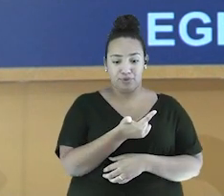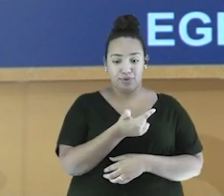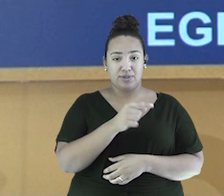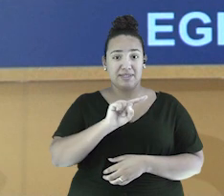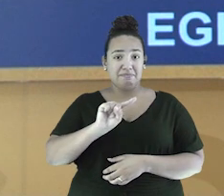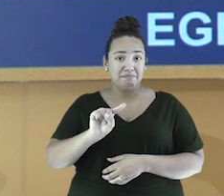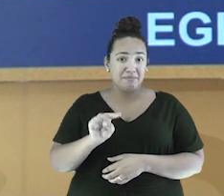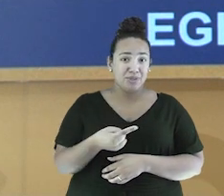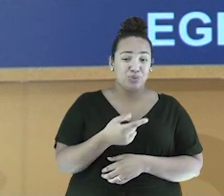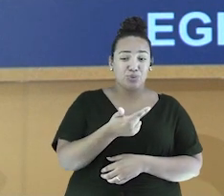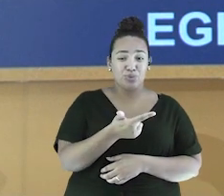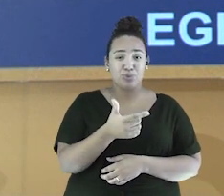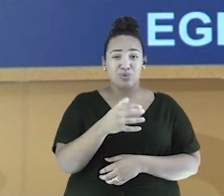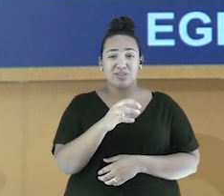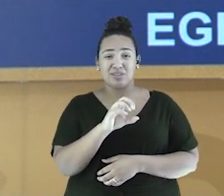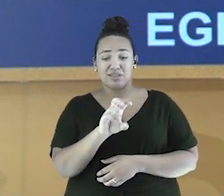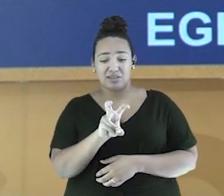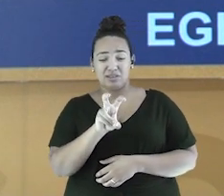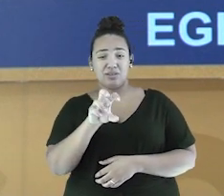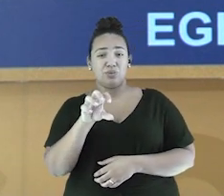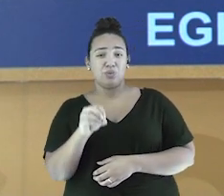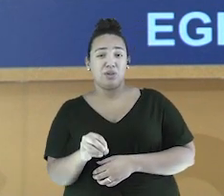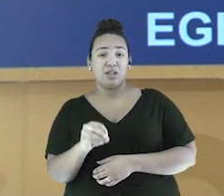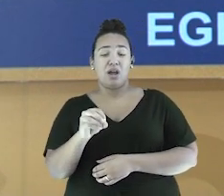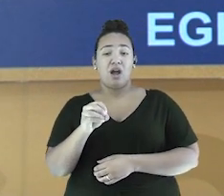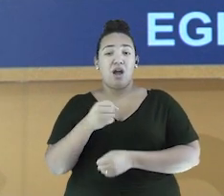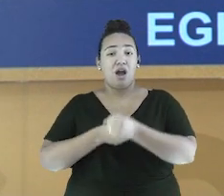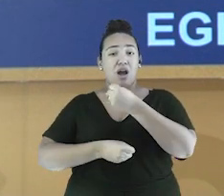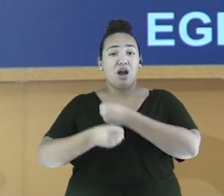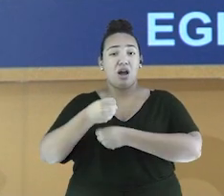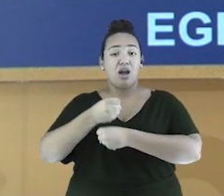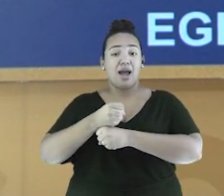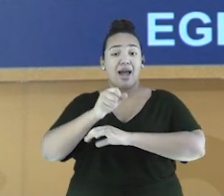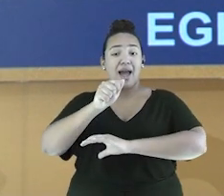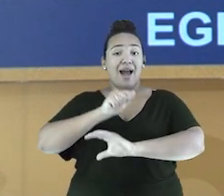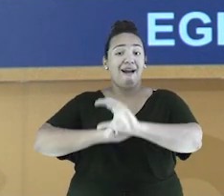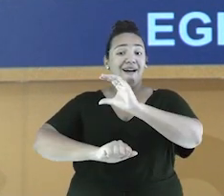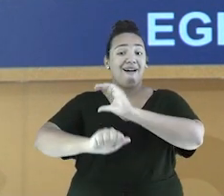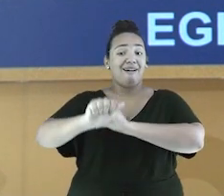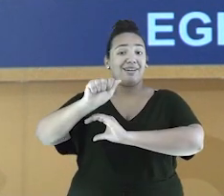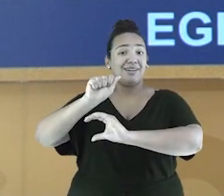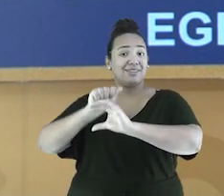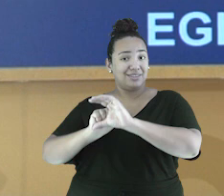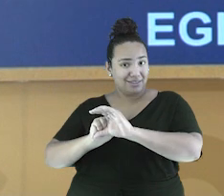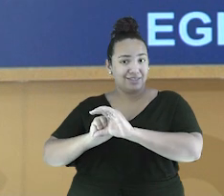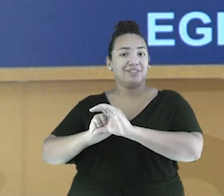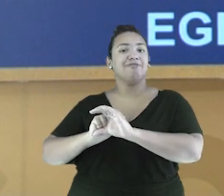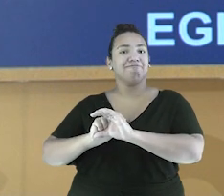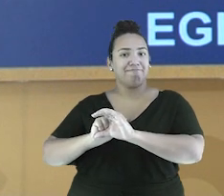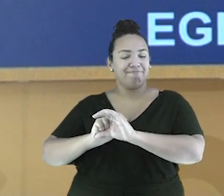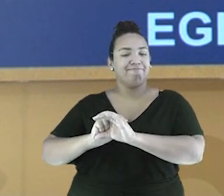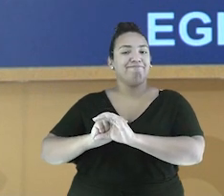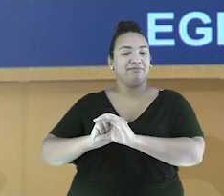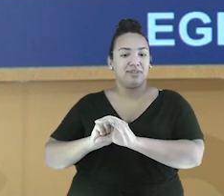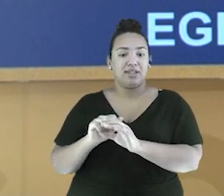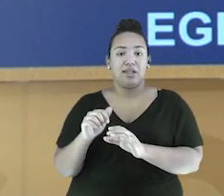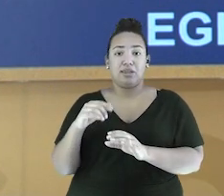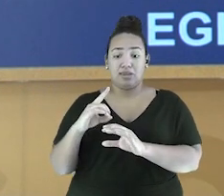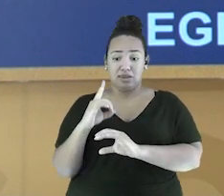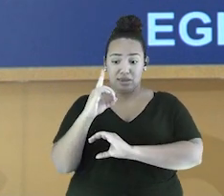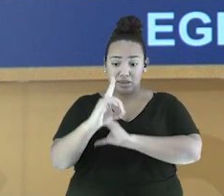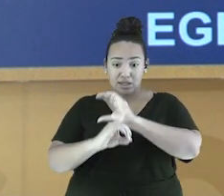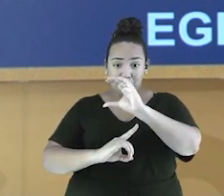2.250 anos antes de Cristo. Ou seja, com 2022 anos depois de Cristo, As pirâmides